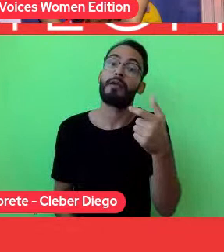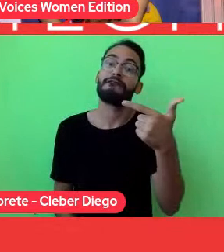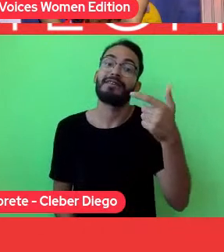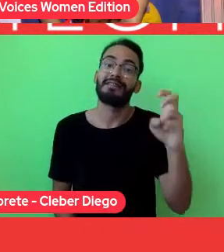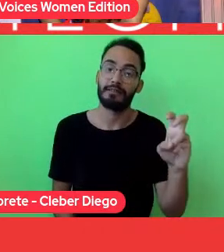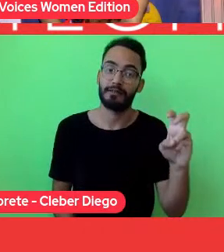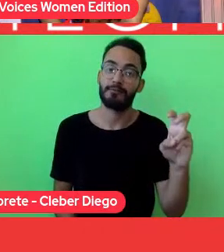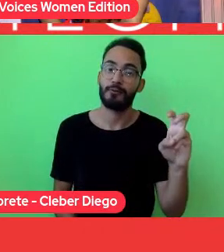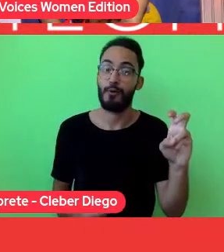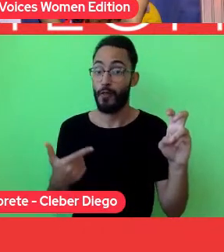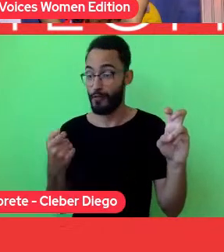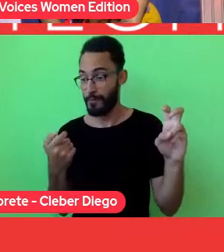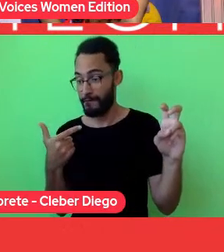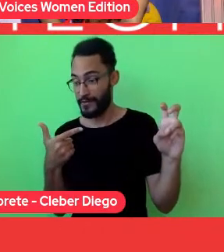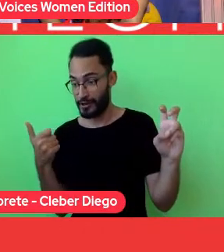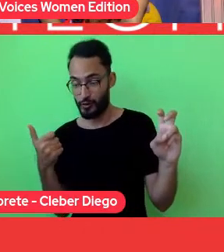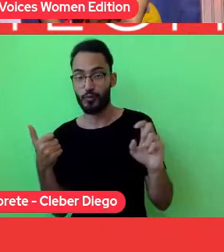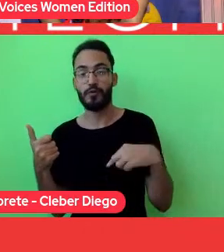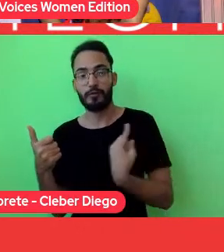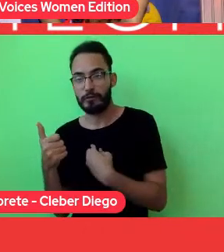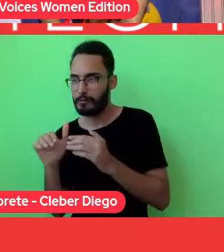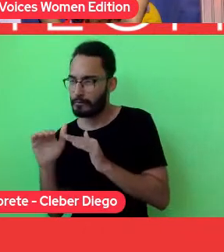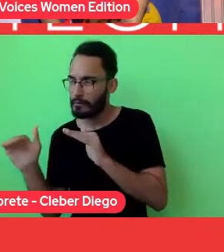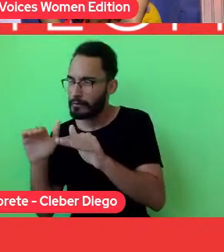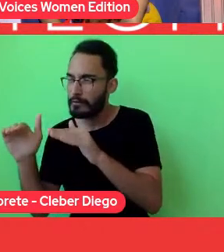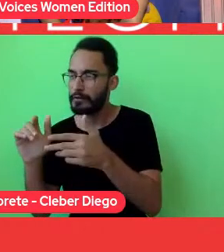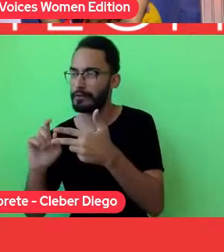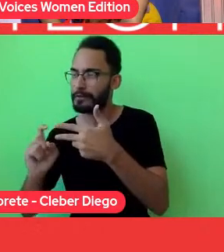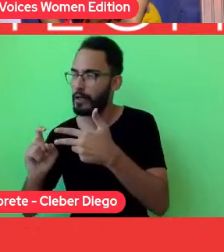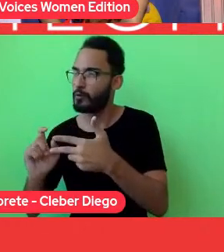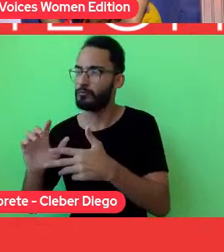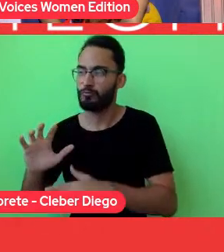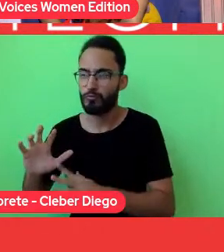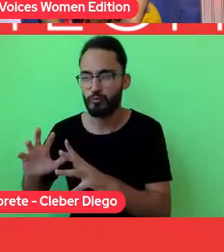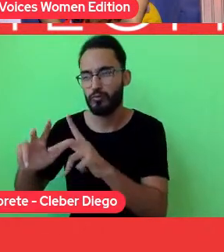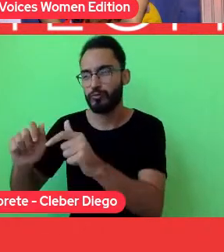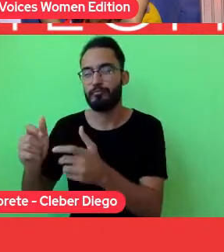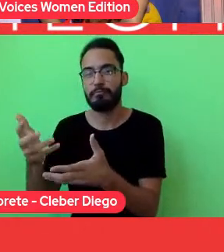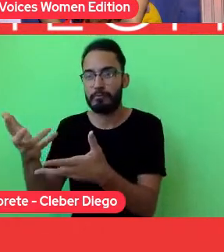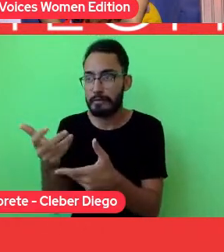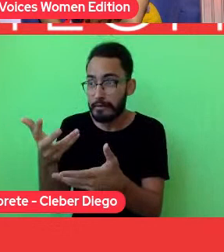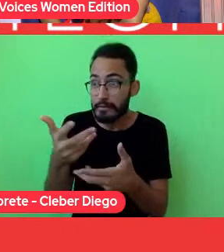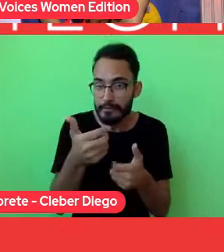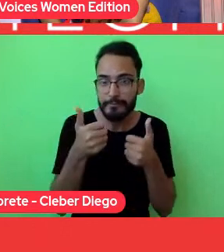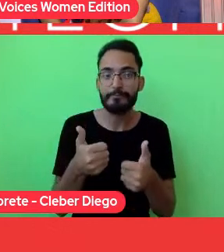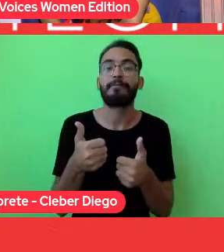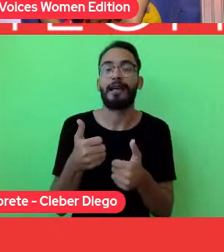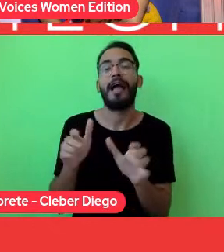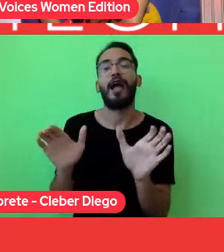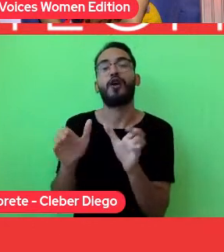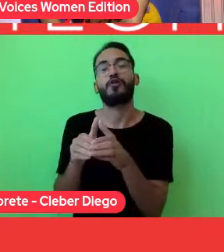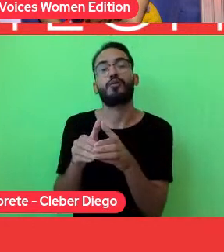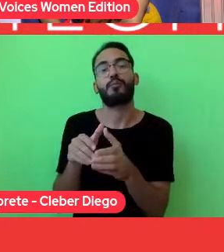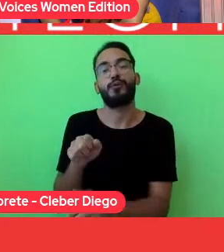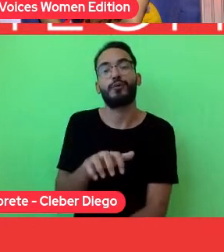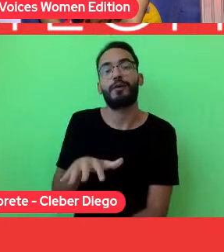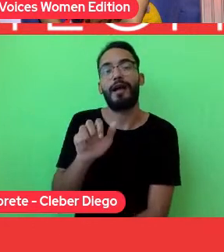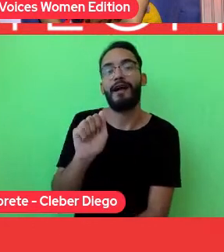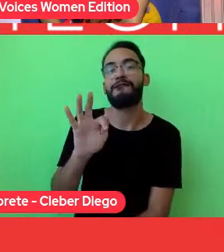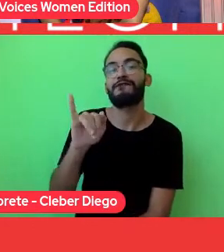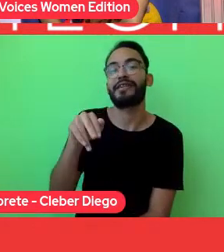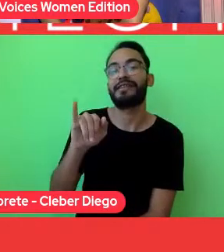em 2021 para toda a nossa camada executiva, todo mundo. E até então, o grupo de afinidade vem trabalhando em